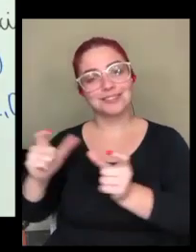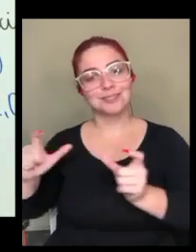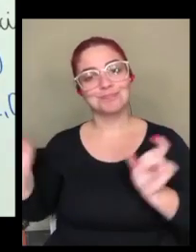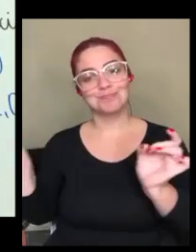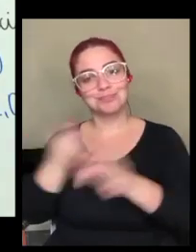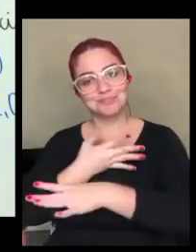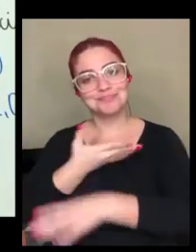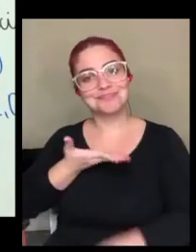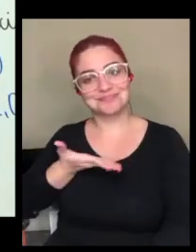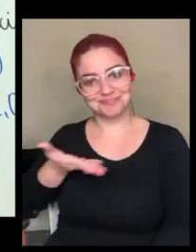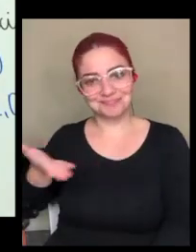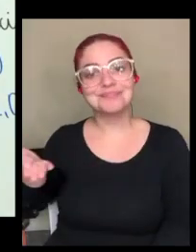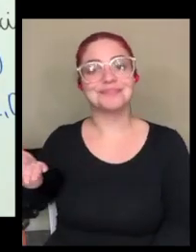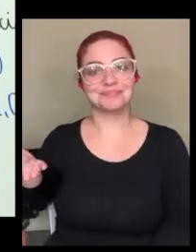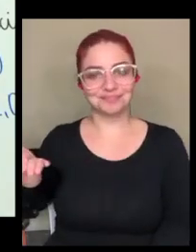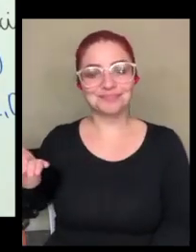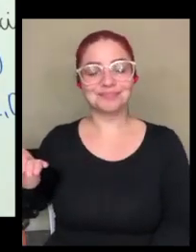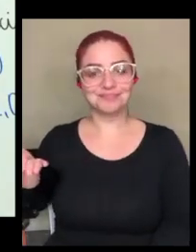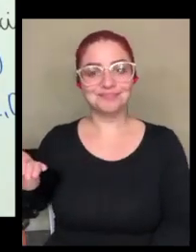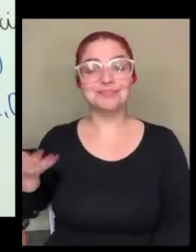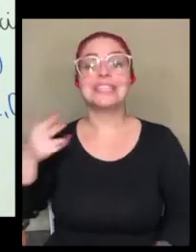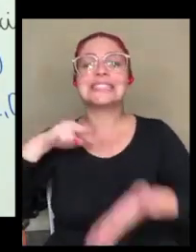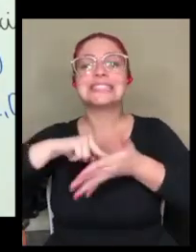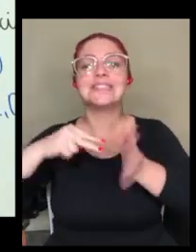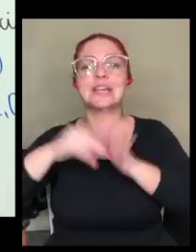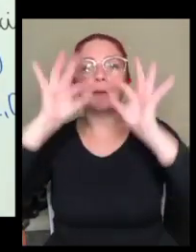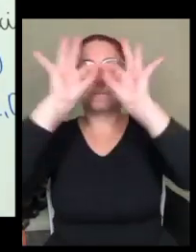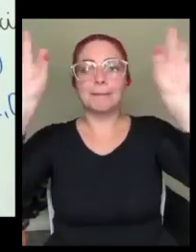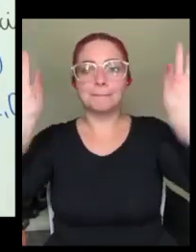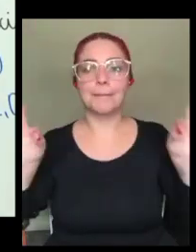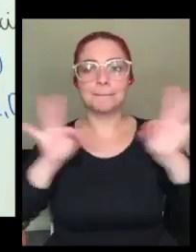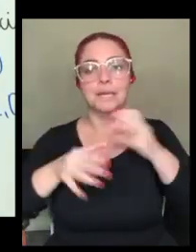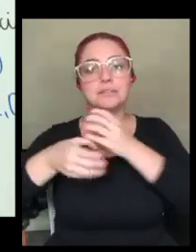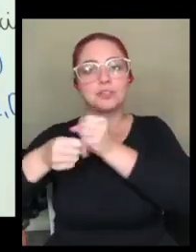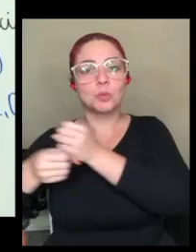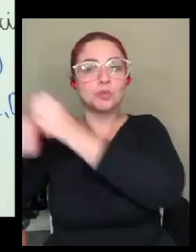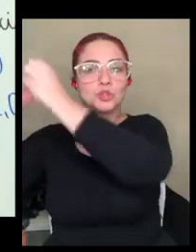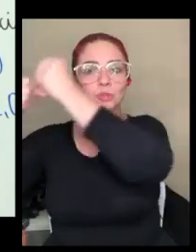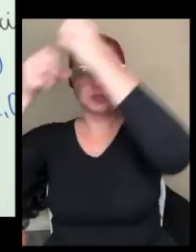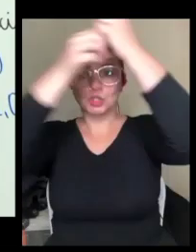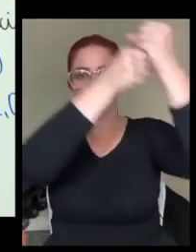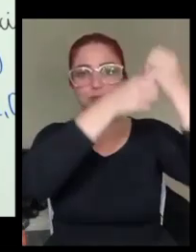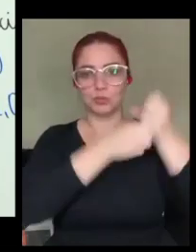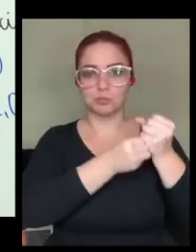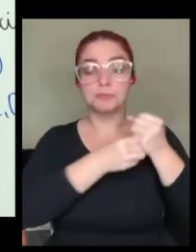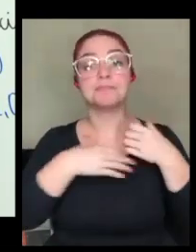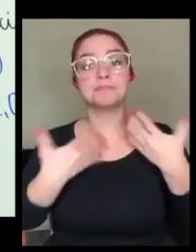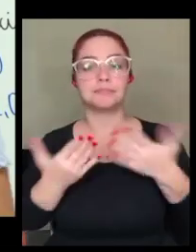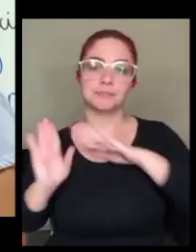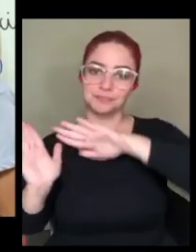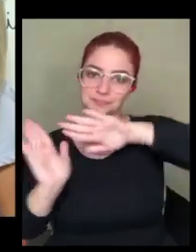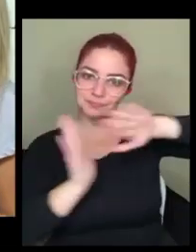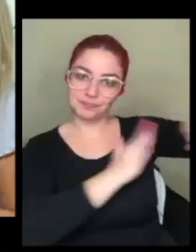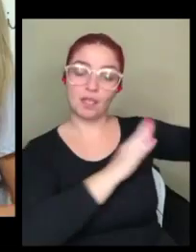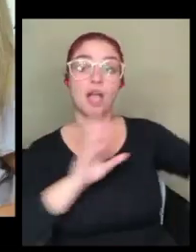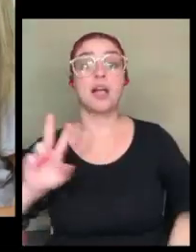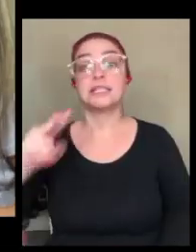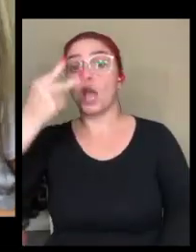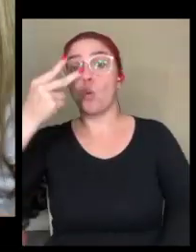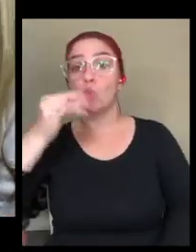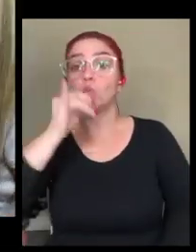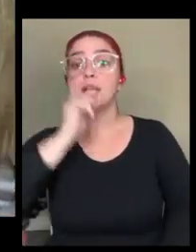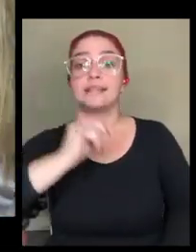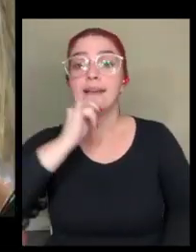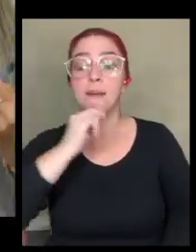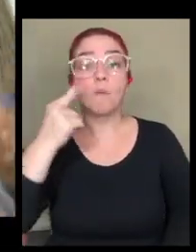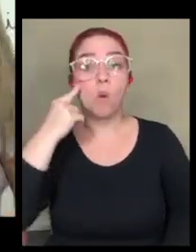uma expressão algébrica que representa o perímetro desse retângulo. Agora aqui, o segundo exemplo.